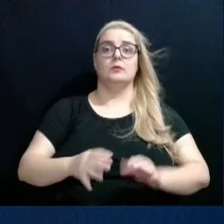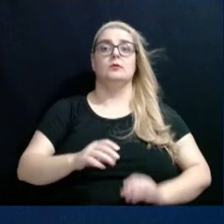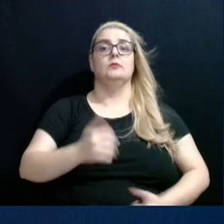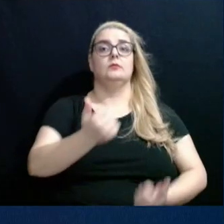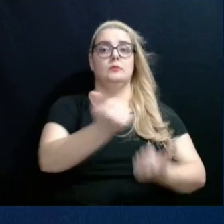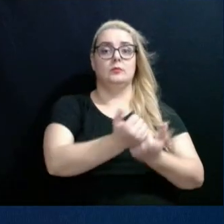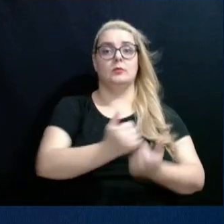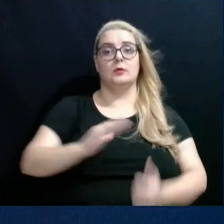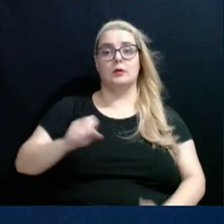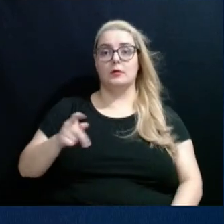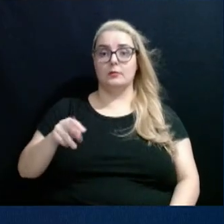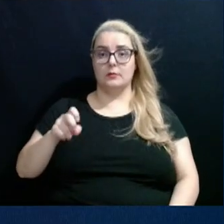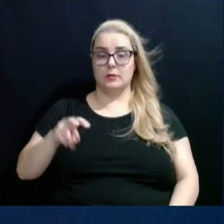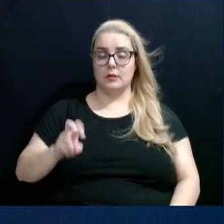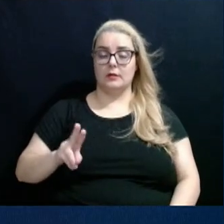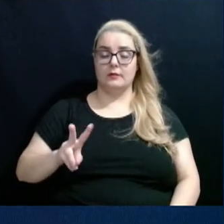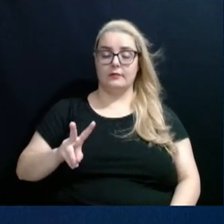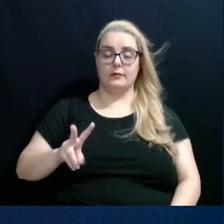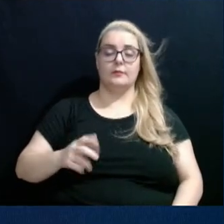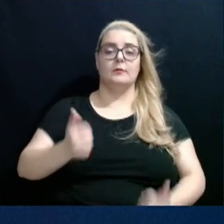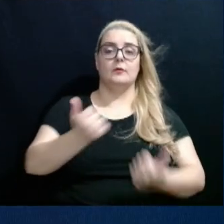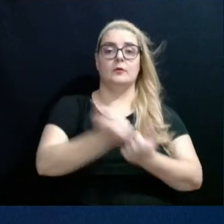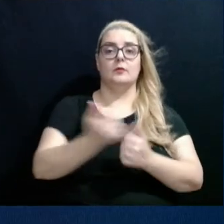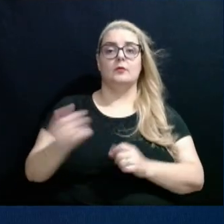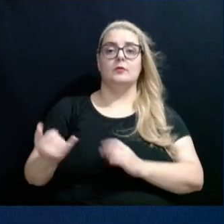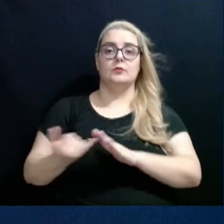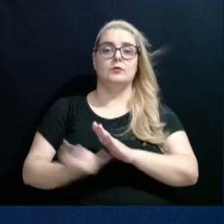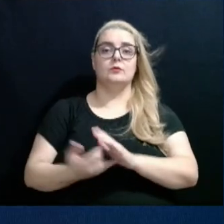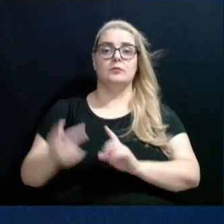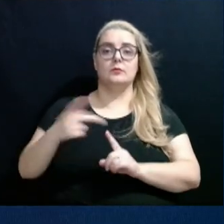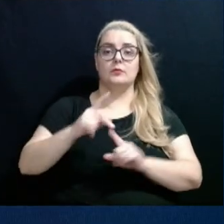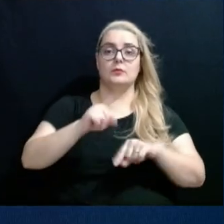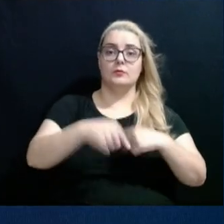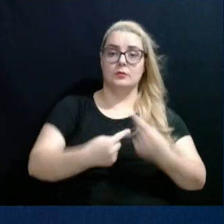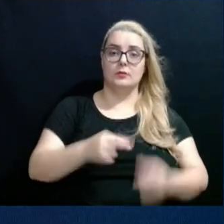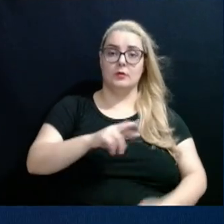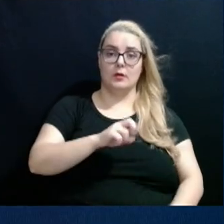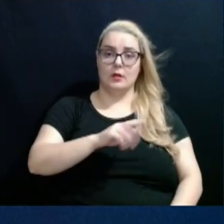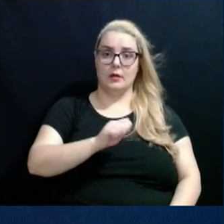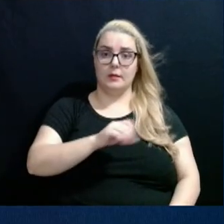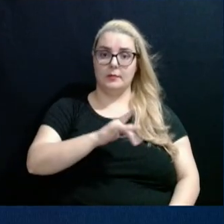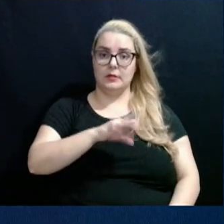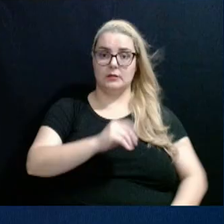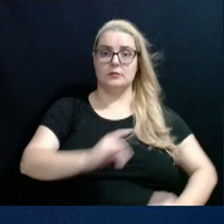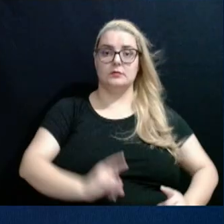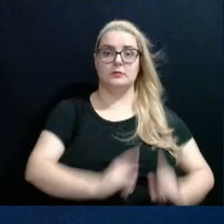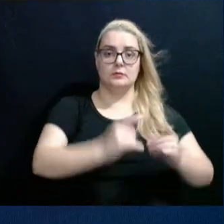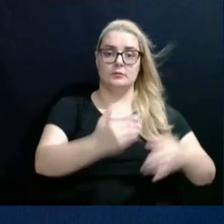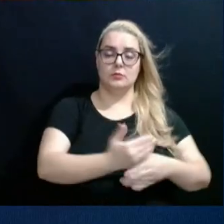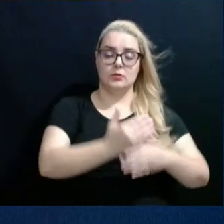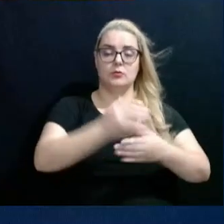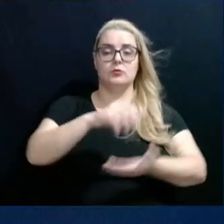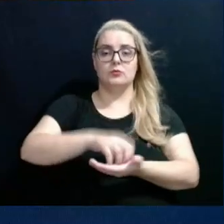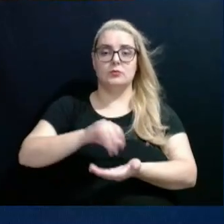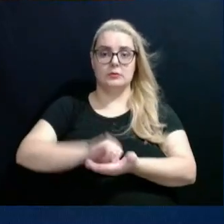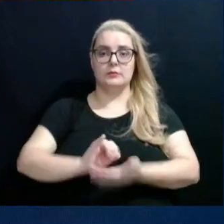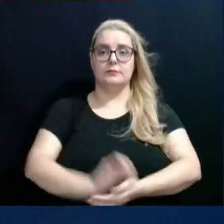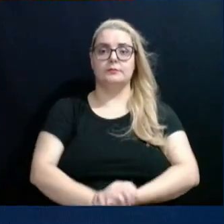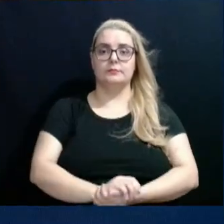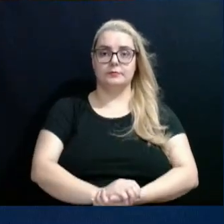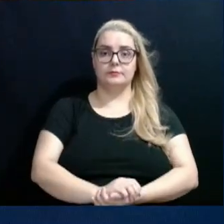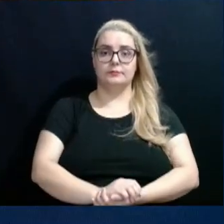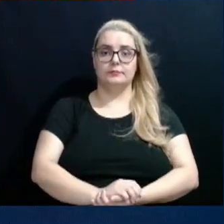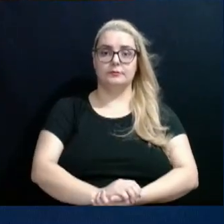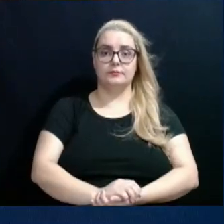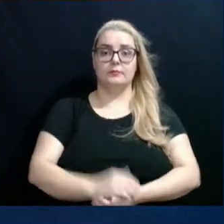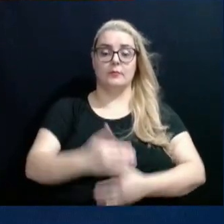CAMPREV, o Instituto de Previdência, e o outro da reabilitação de edificações do centro da cidade. Cesta